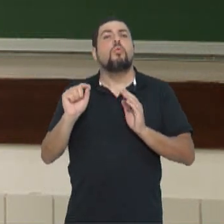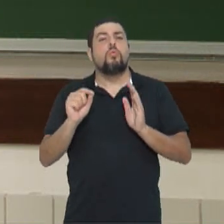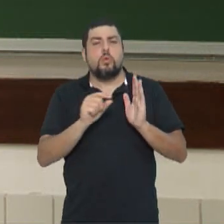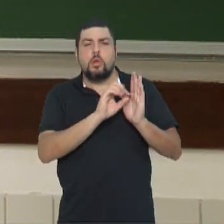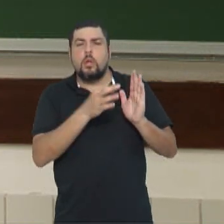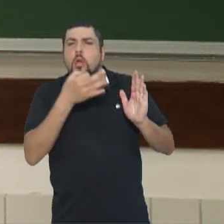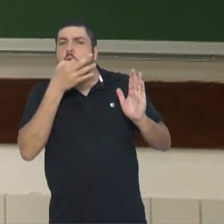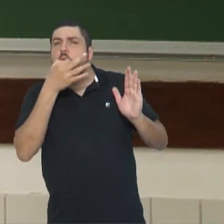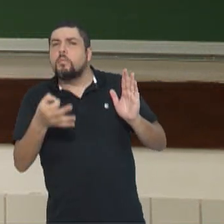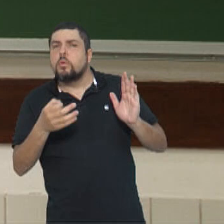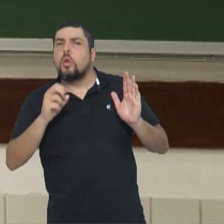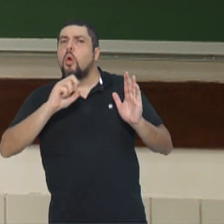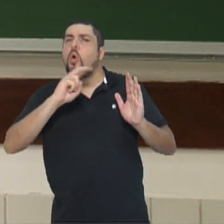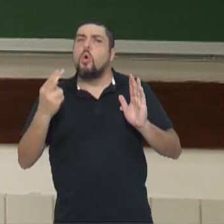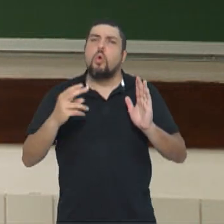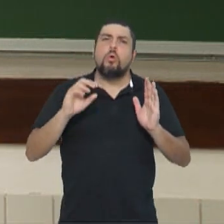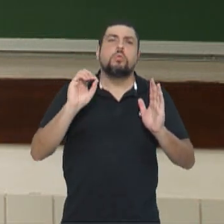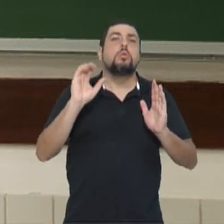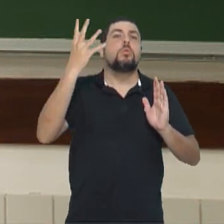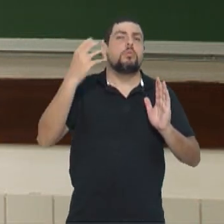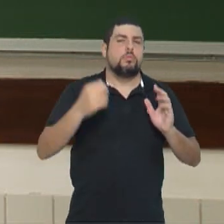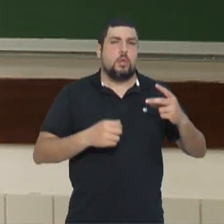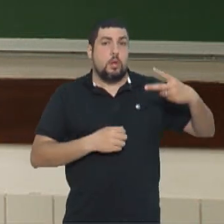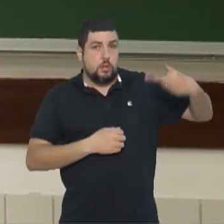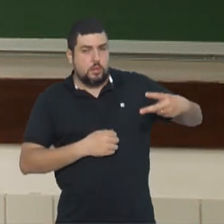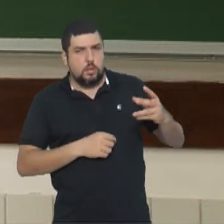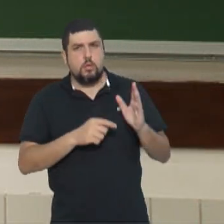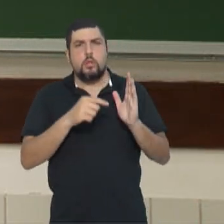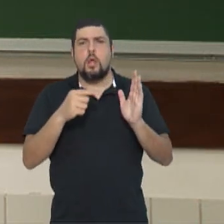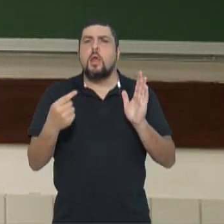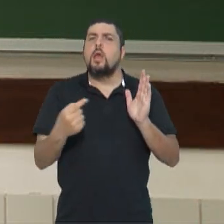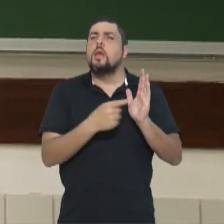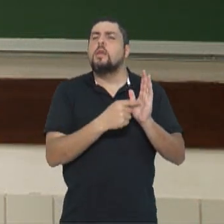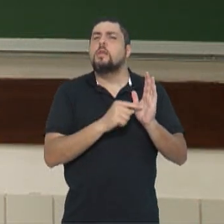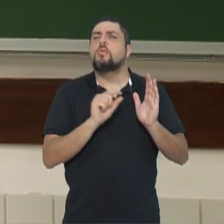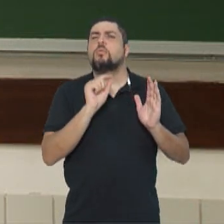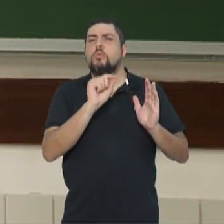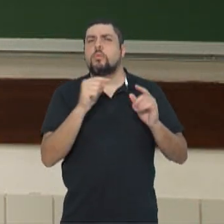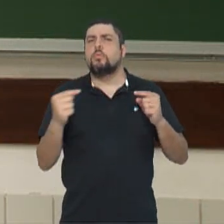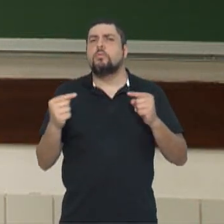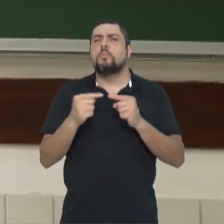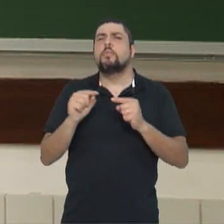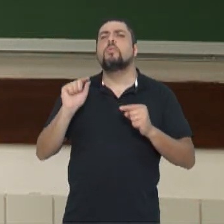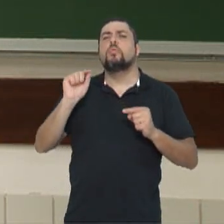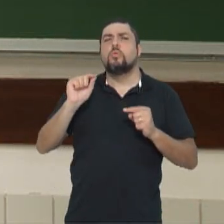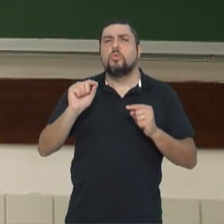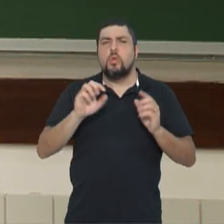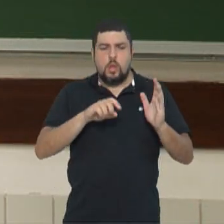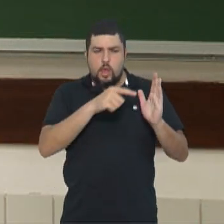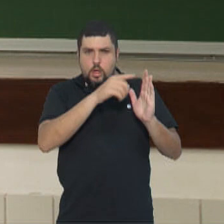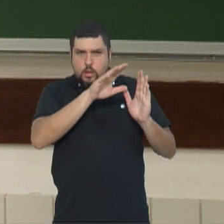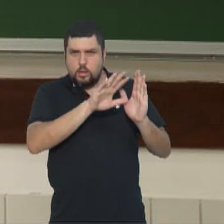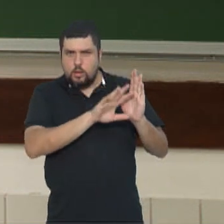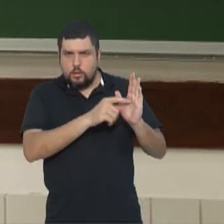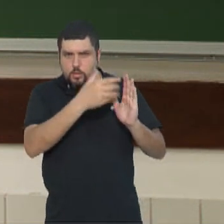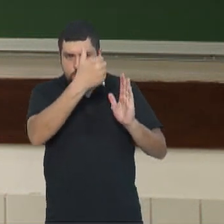ou opinião? Primeira pergunta. Segunda pergunta, elas estariam mais dentro de sequências